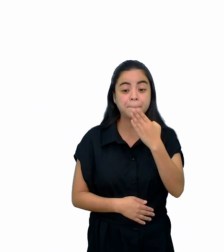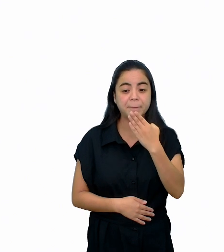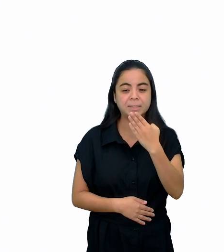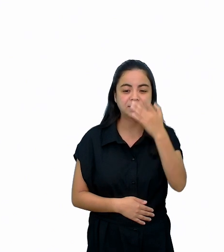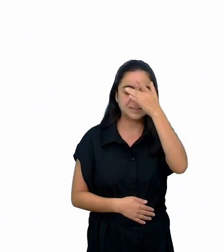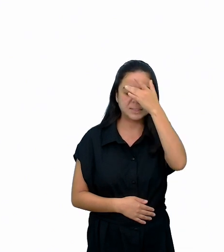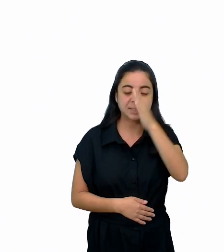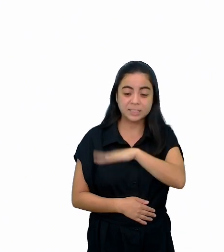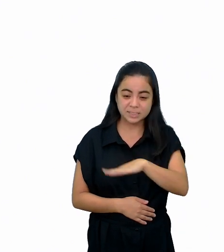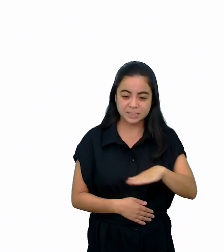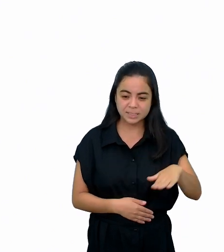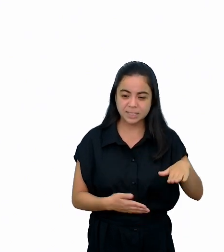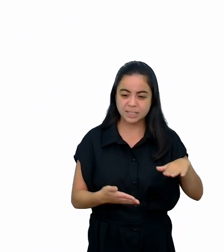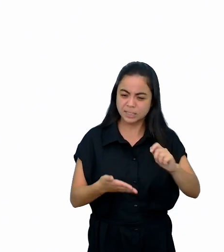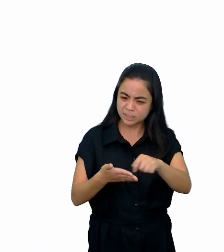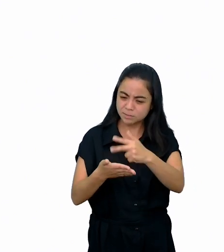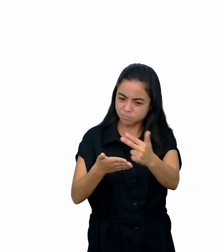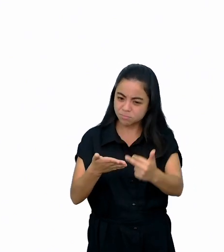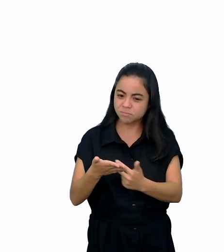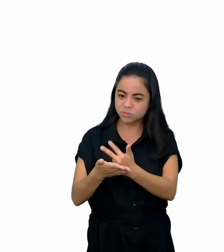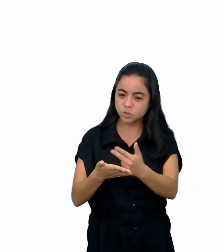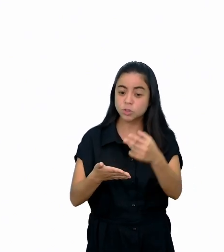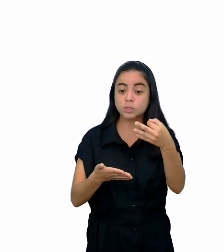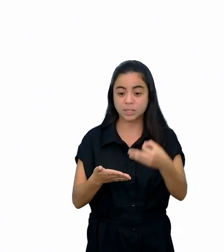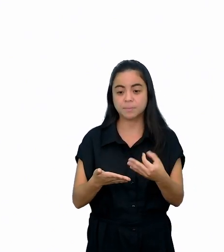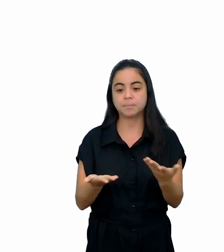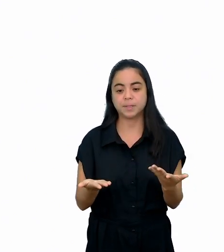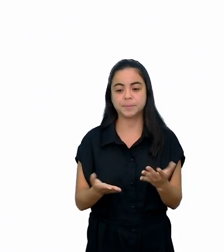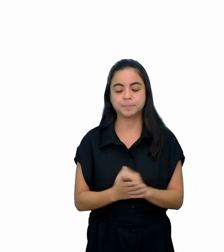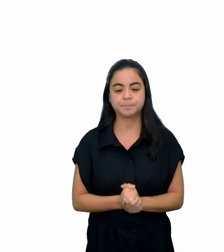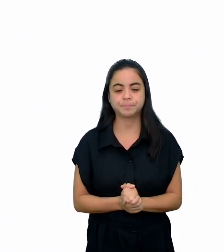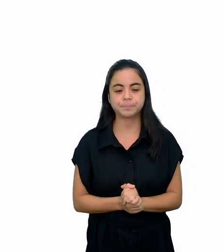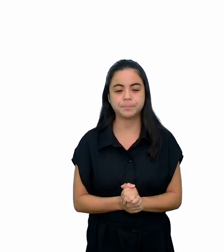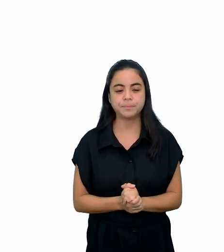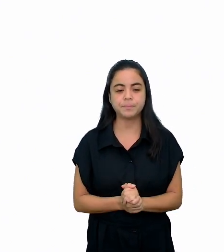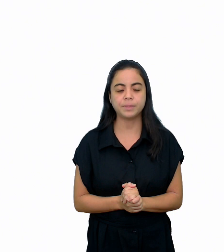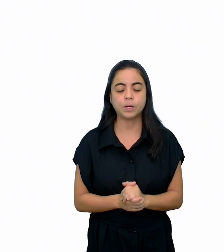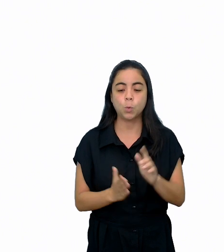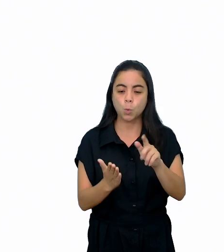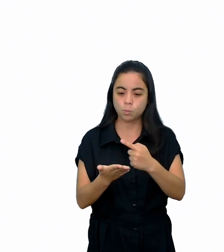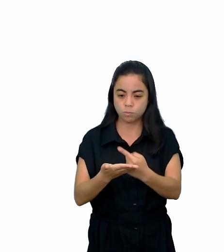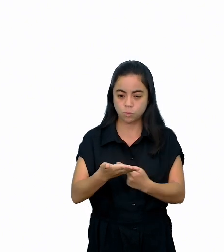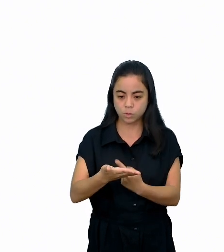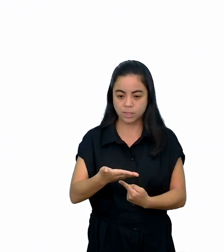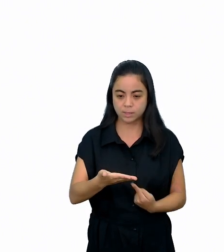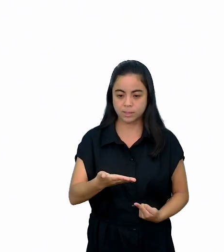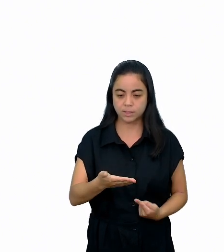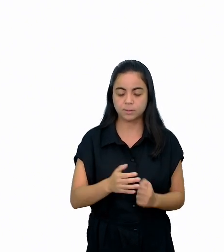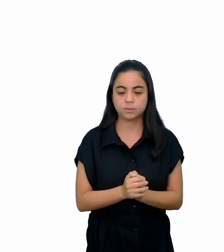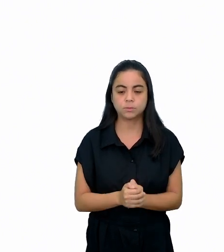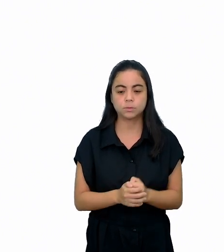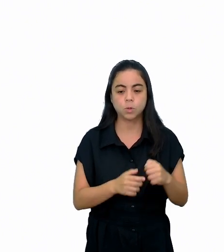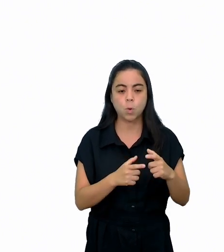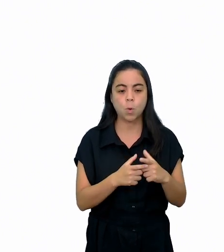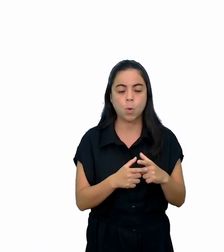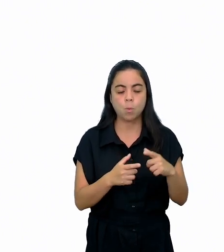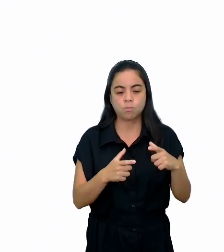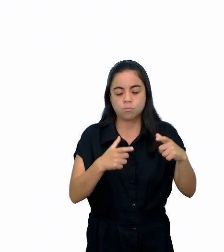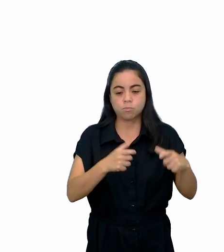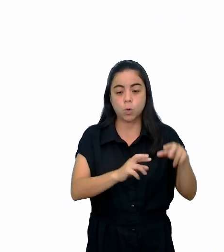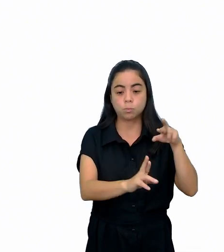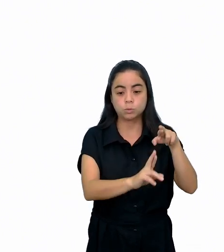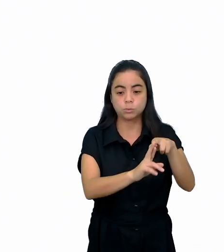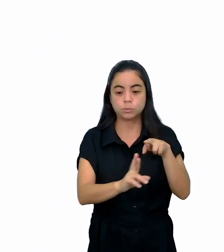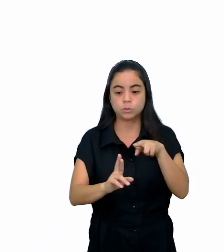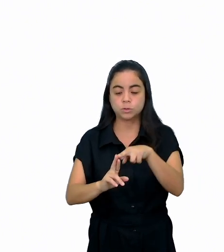registrem os respectivos trajetos, né? Que eles registrem no caderno deles, os pontos que você solicitou e